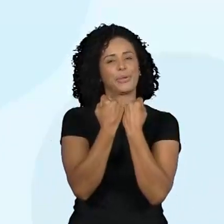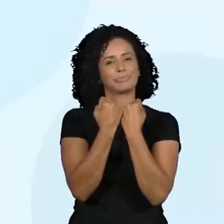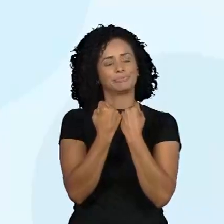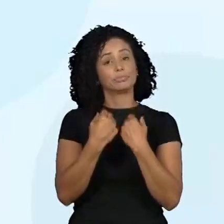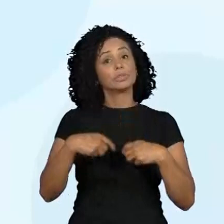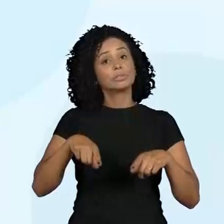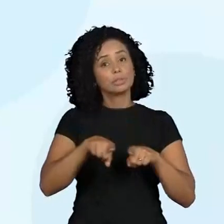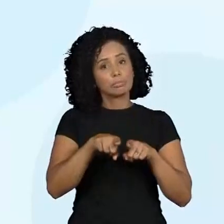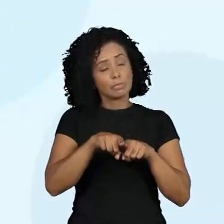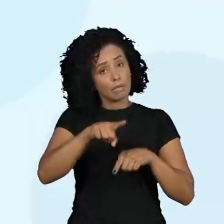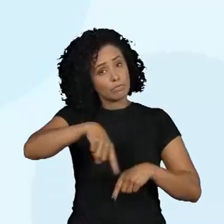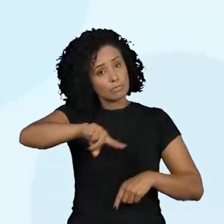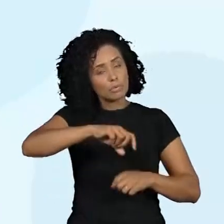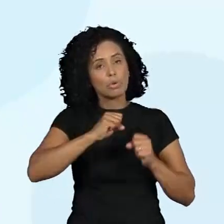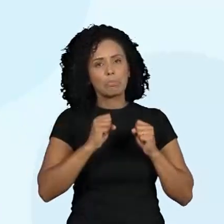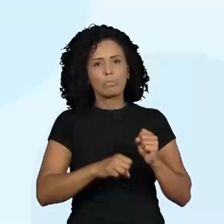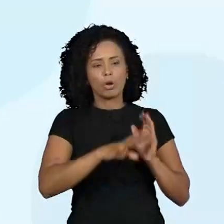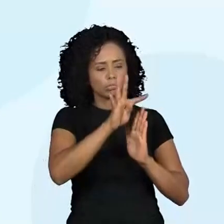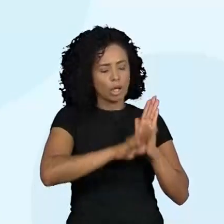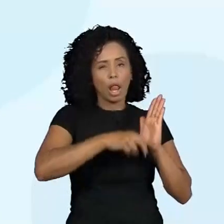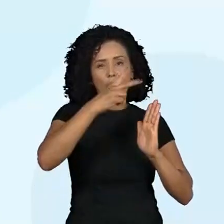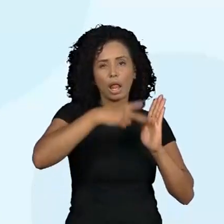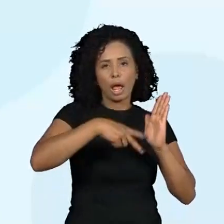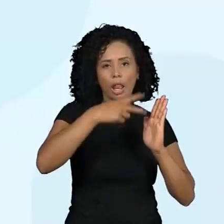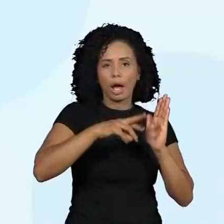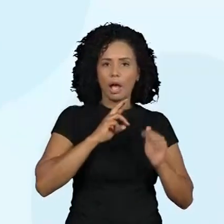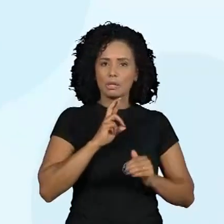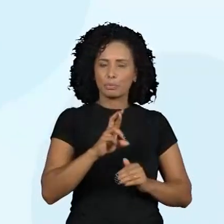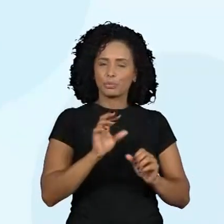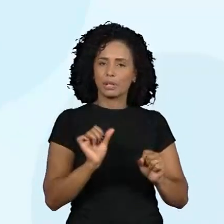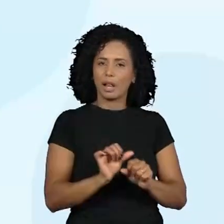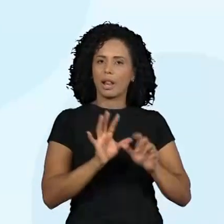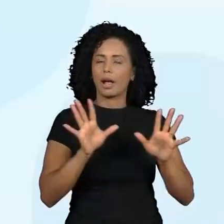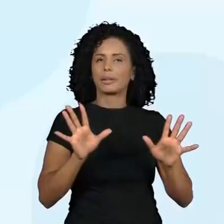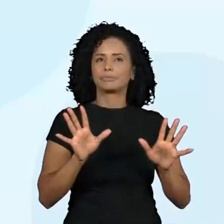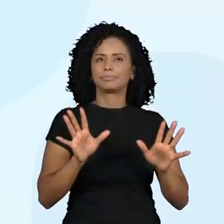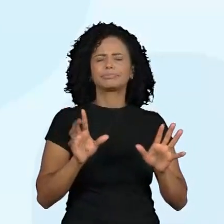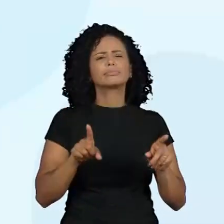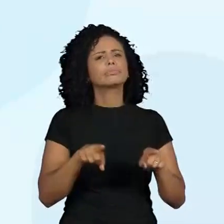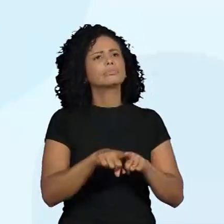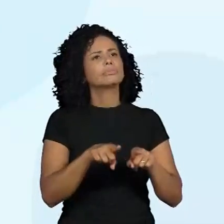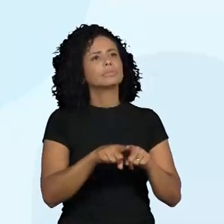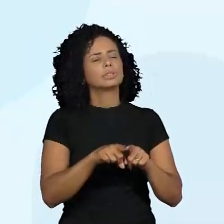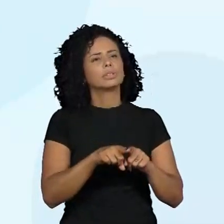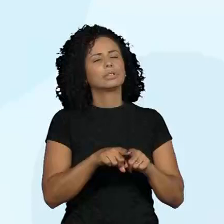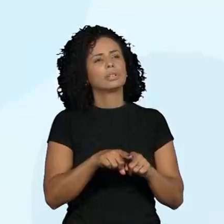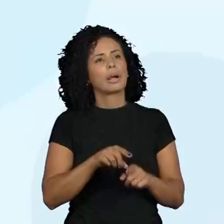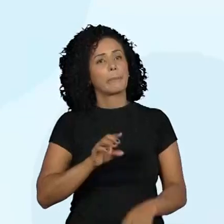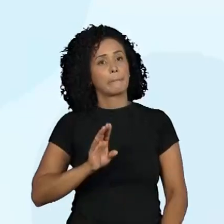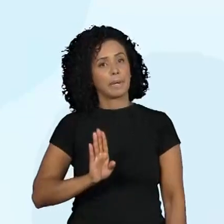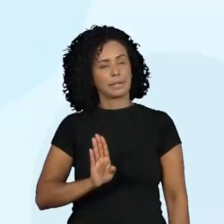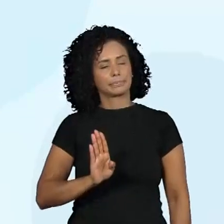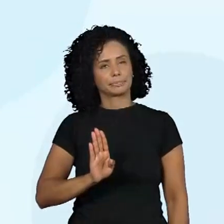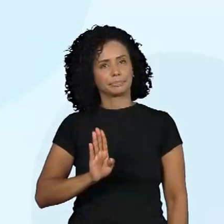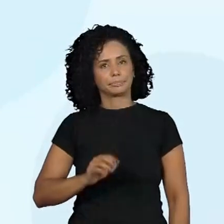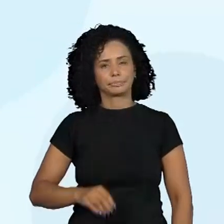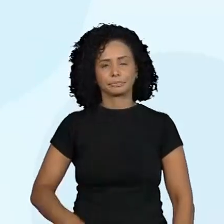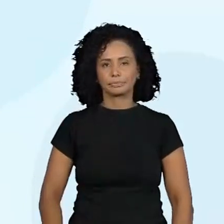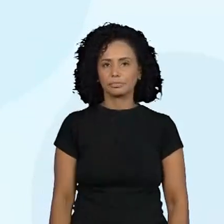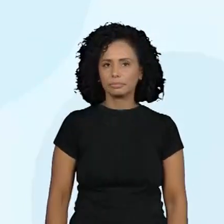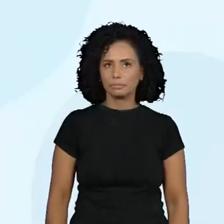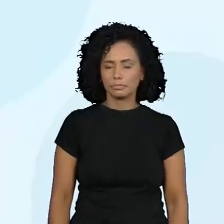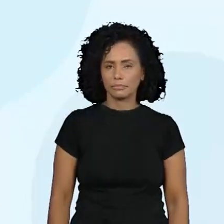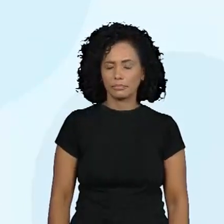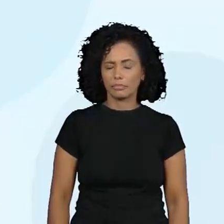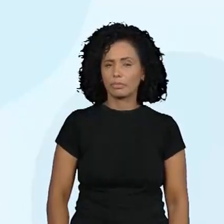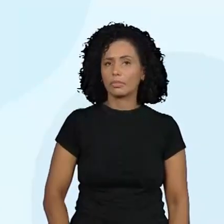sua resposta. Tudo isso foi retirado do texto. Sim. A pergunta da letra B. Quais são os nomes dados à